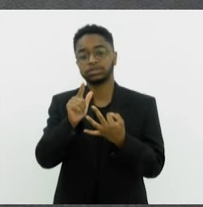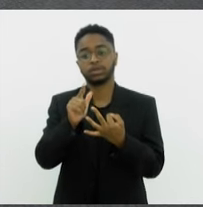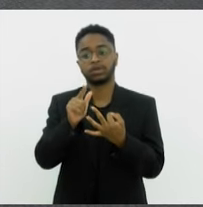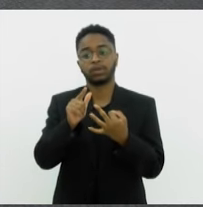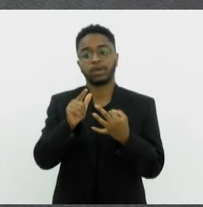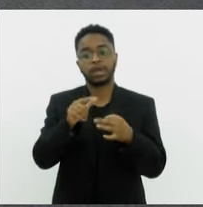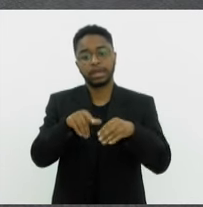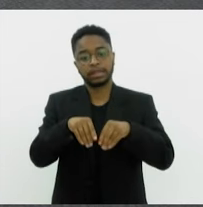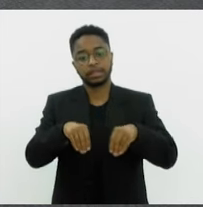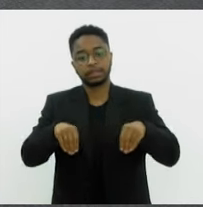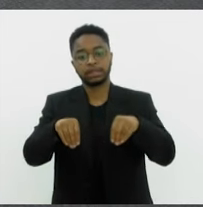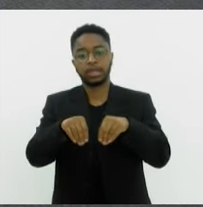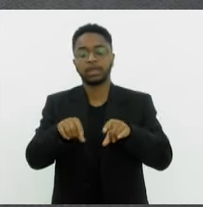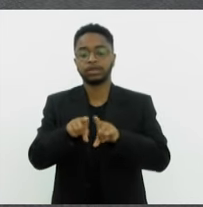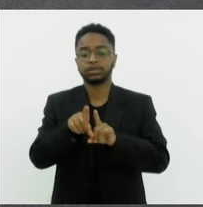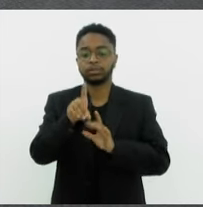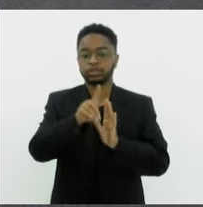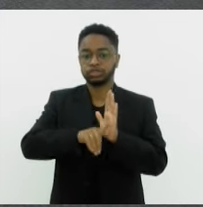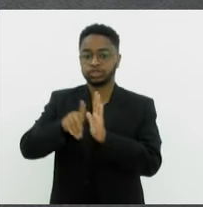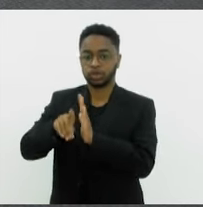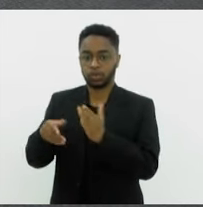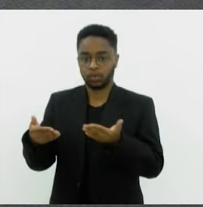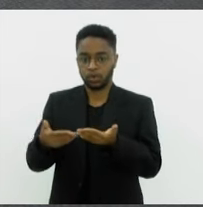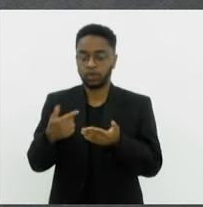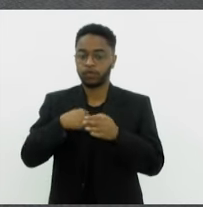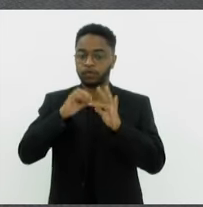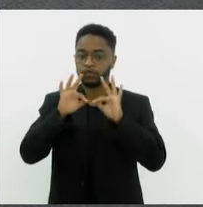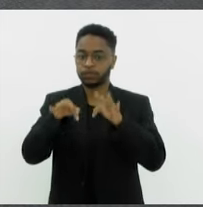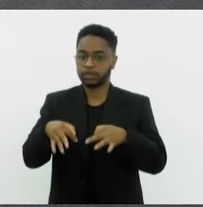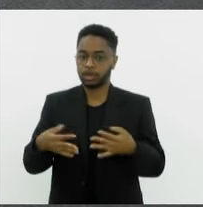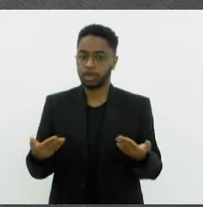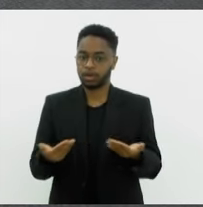isso, acesso a direitos. Me despeço aqui